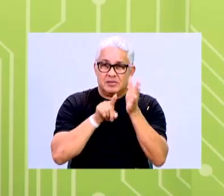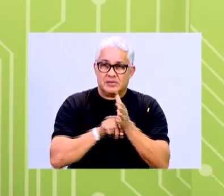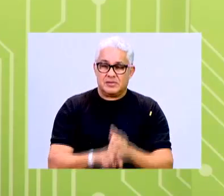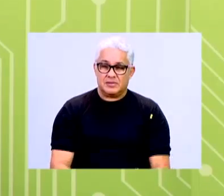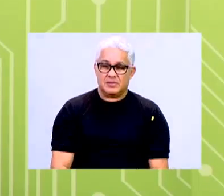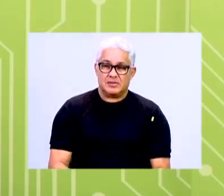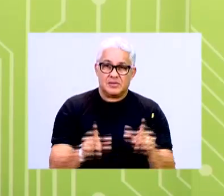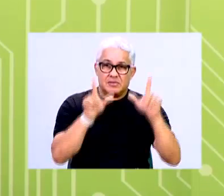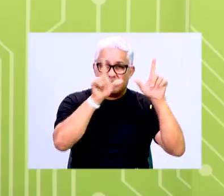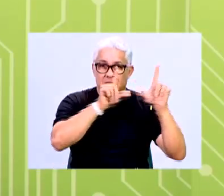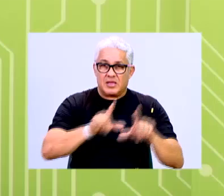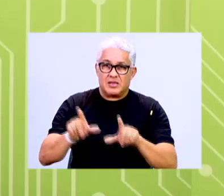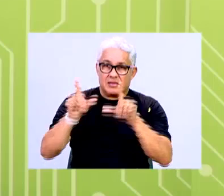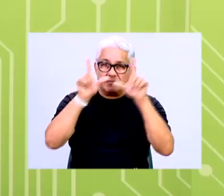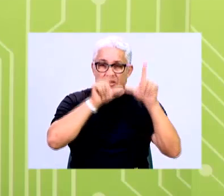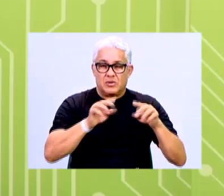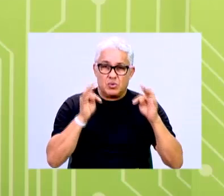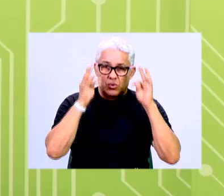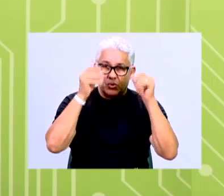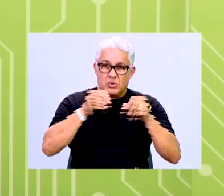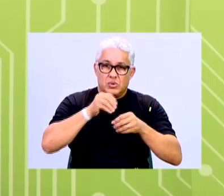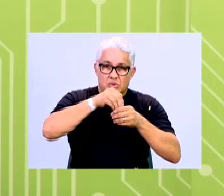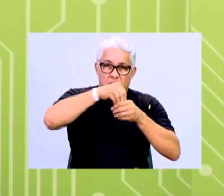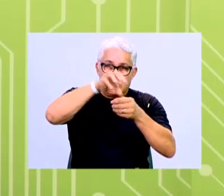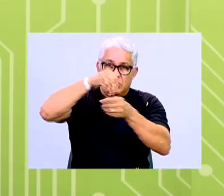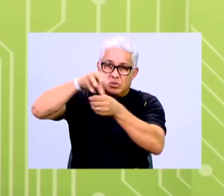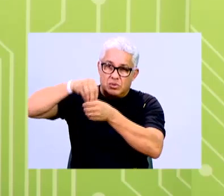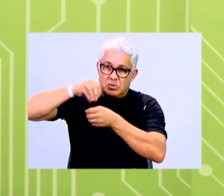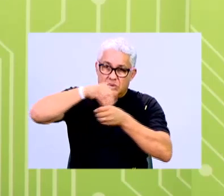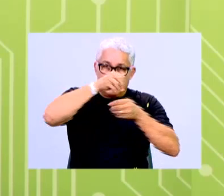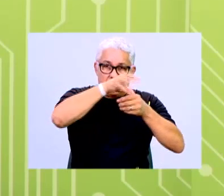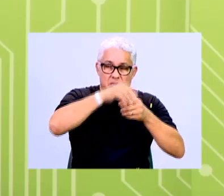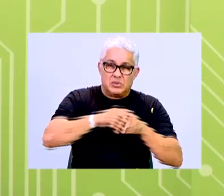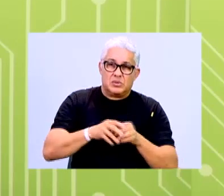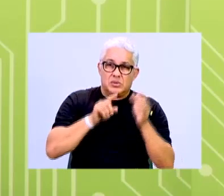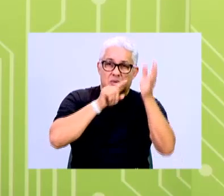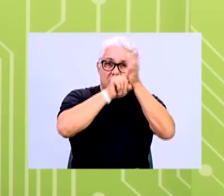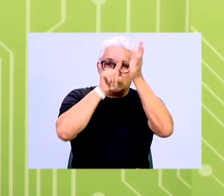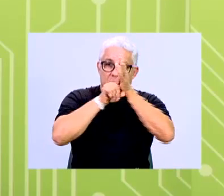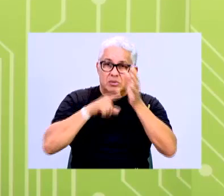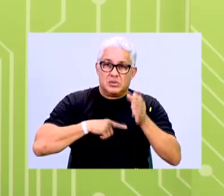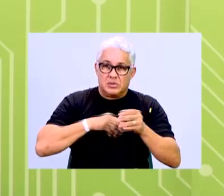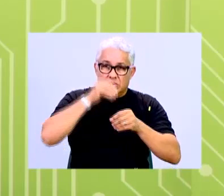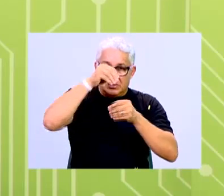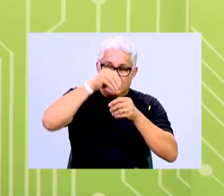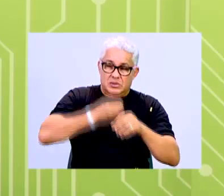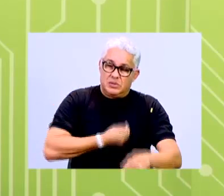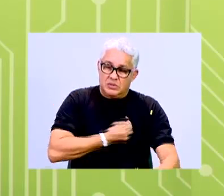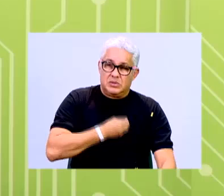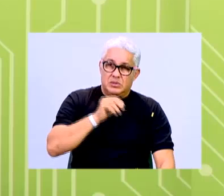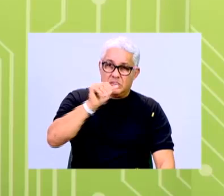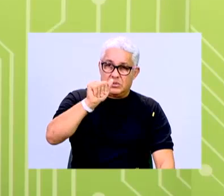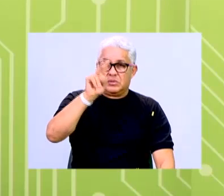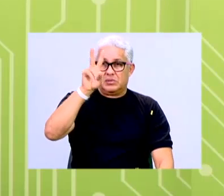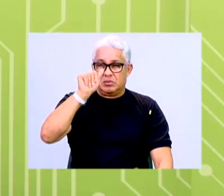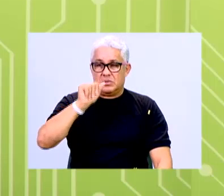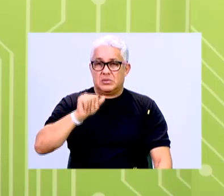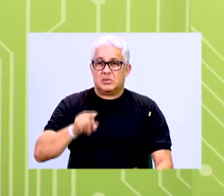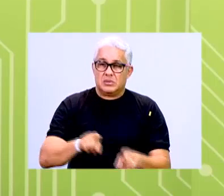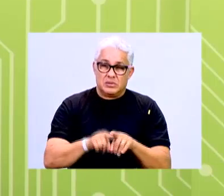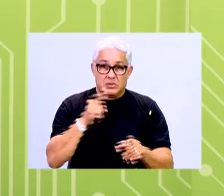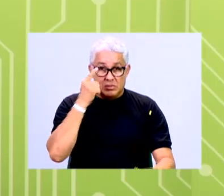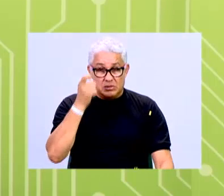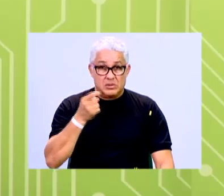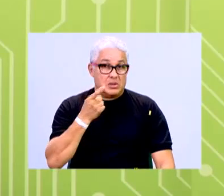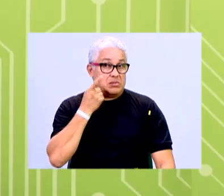nos slides, né, todo o conteúdo do questionário está no AVA. Também é interessante os